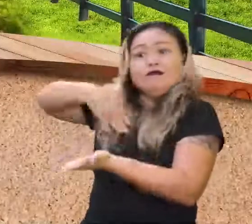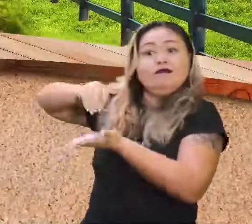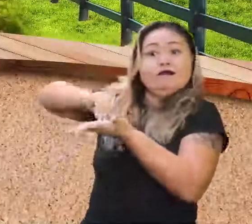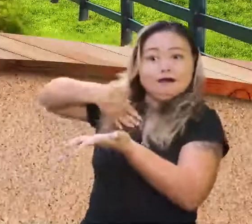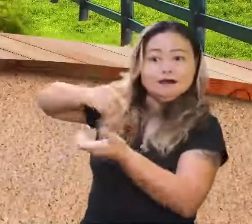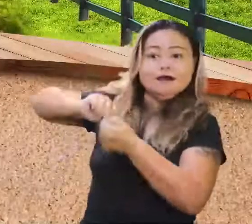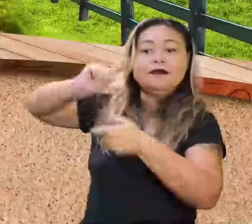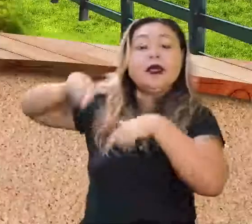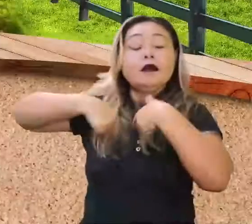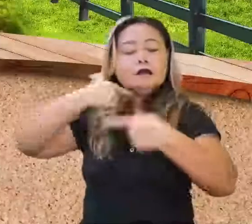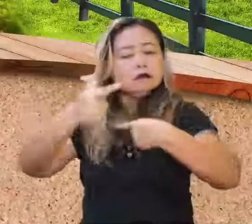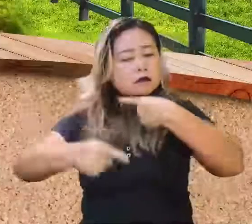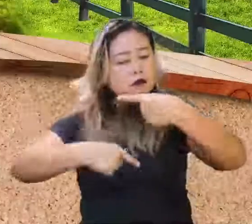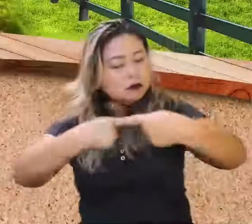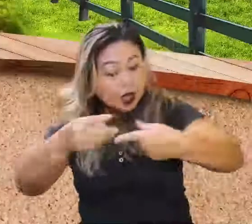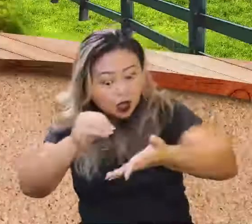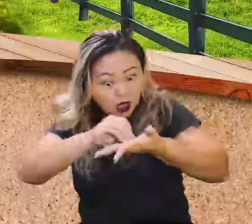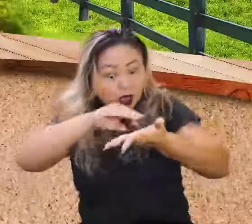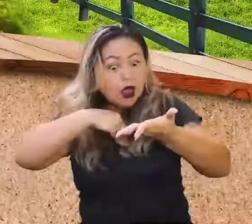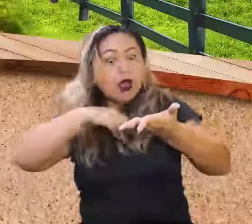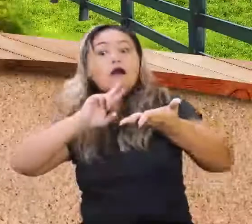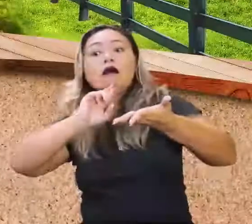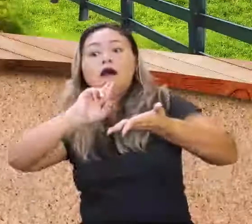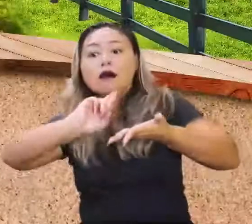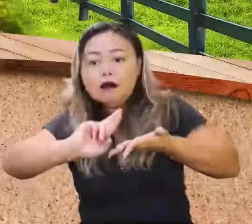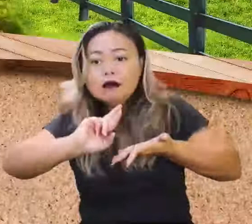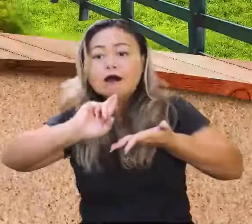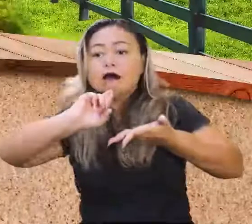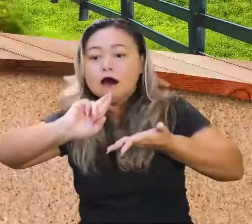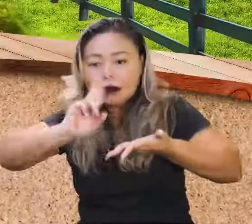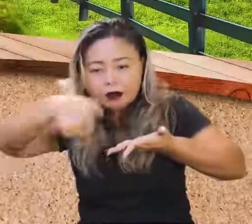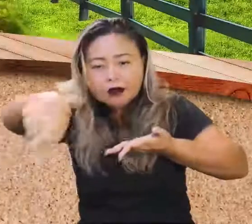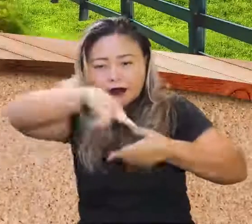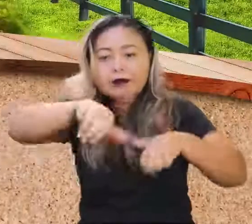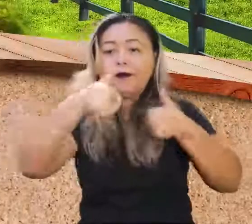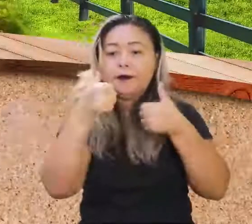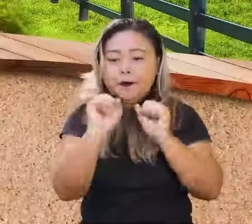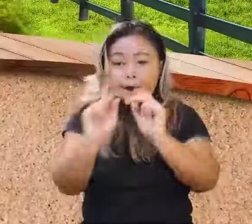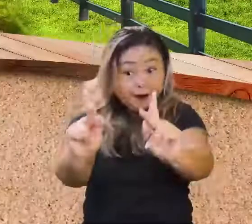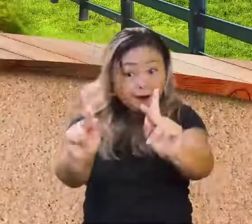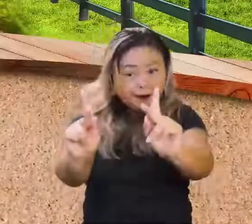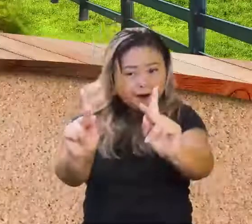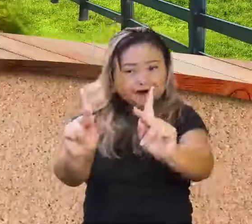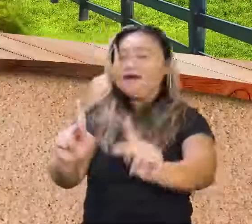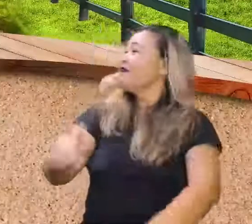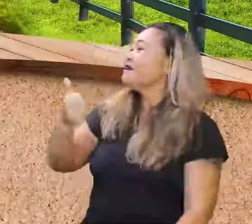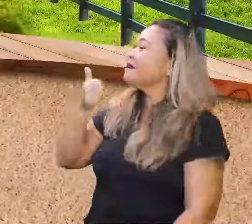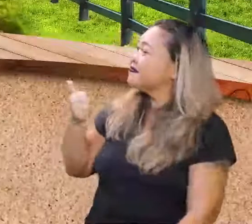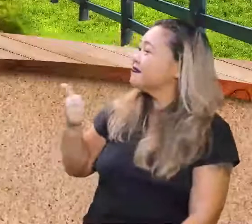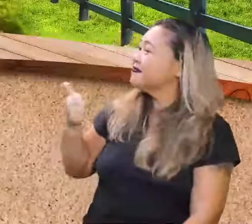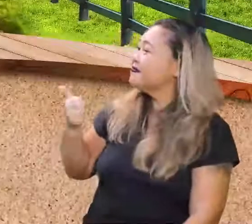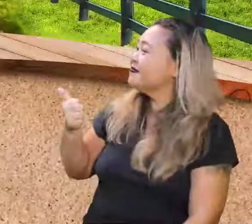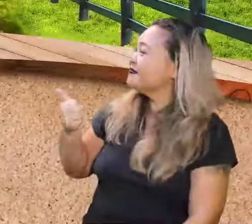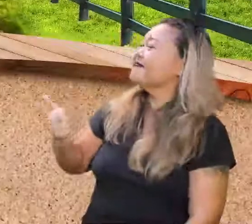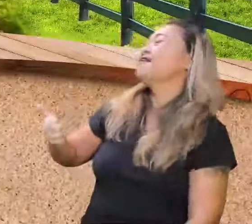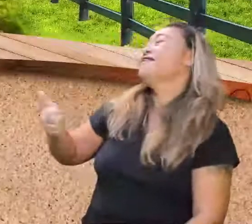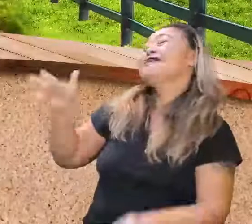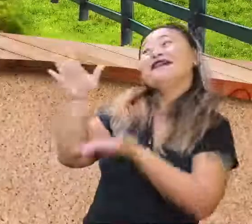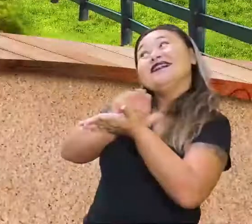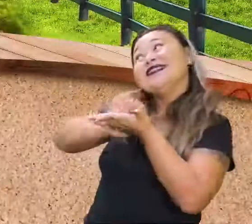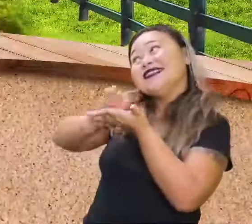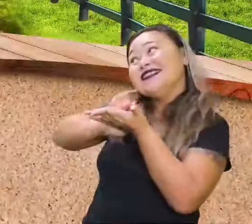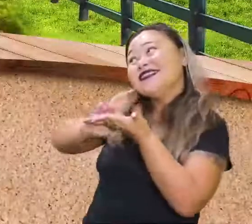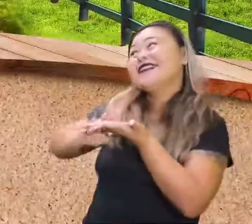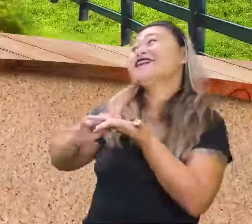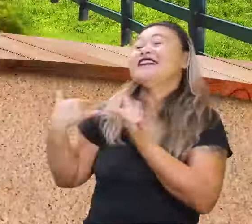nós, tá bom? Que aí ao passo que vai chegando, a gente vai respondendo nas aulas com vocês, ok? Professora Adelina, muito obrigado